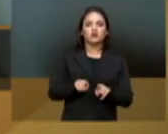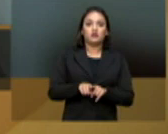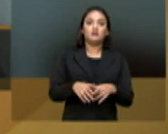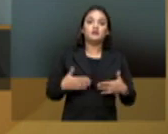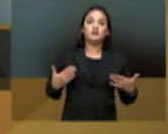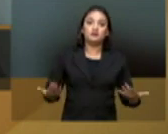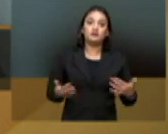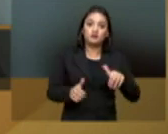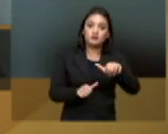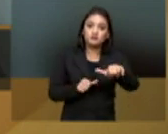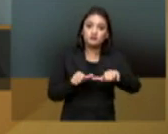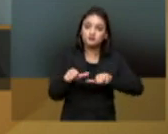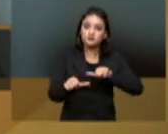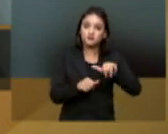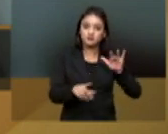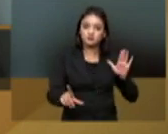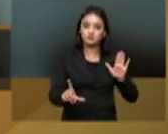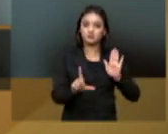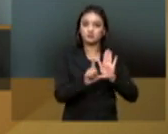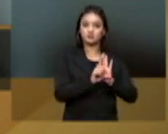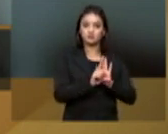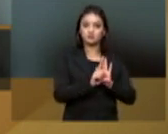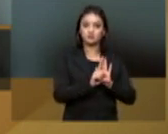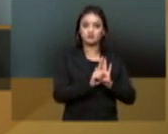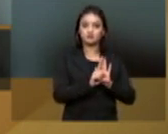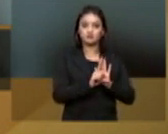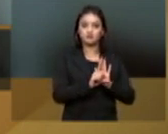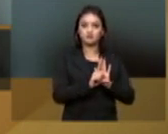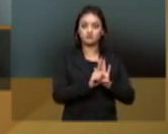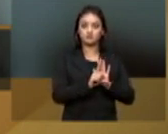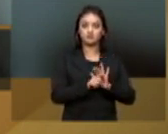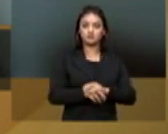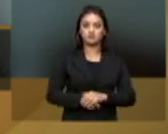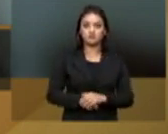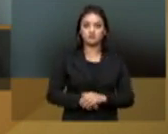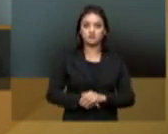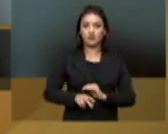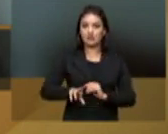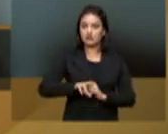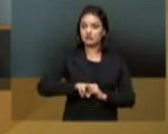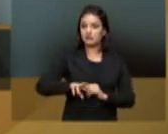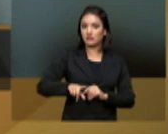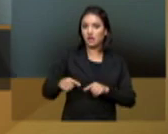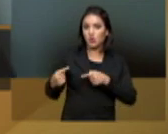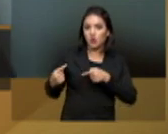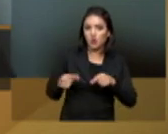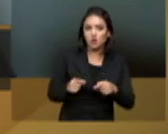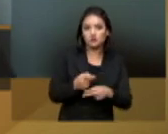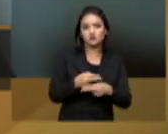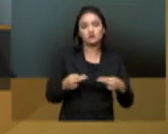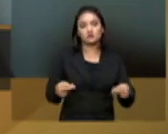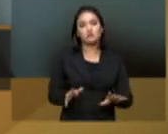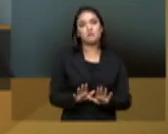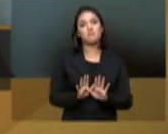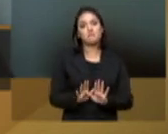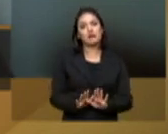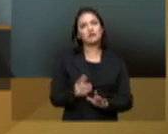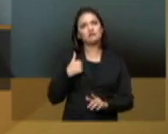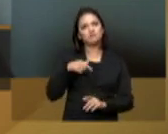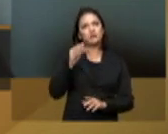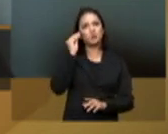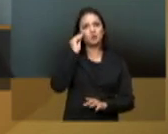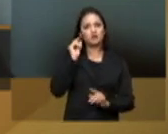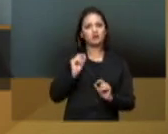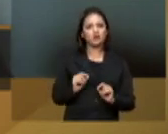a alteração legislativa não afronta esses preceitos. Com efeito, entendo